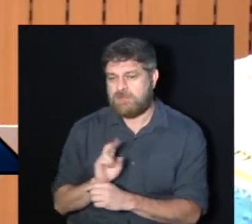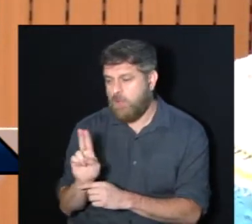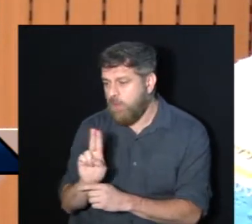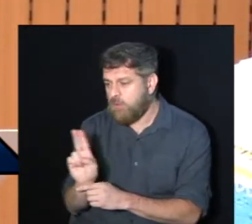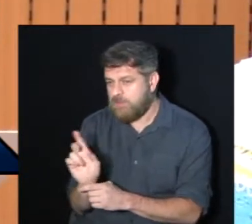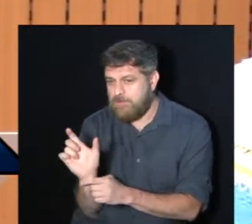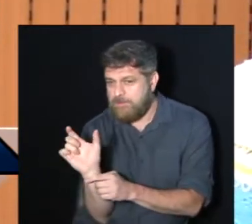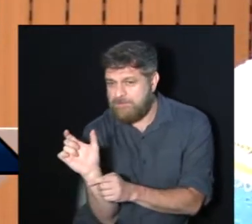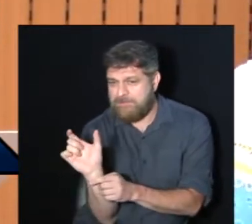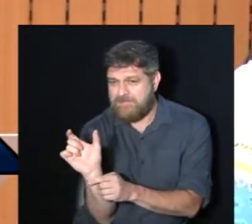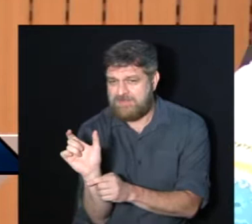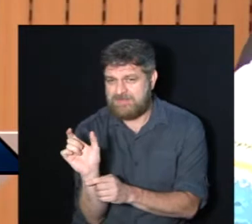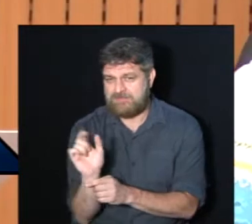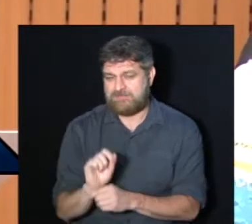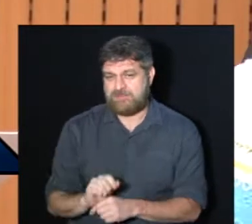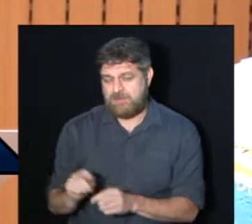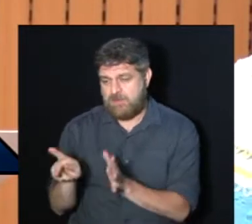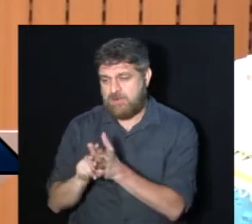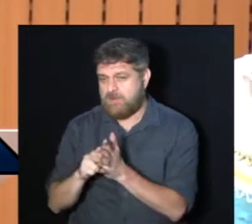Izumuzambo